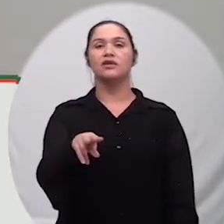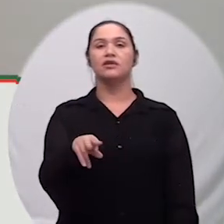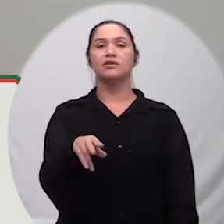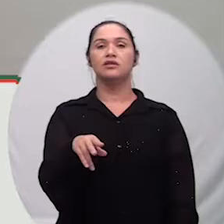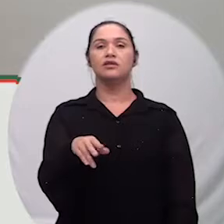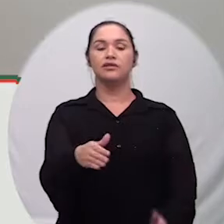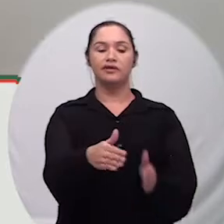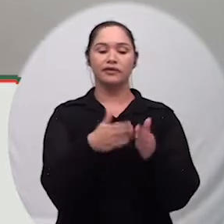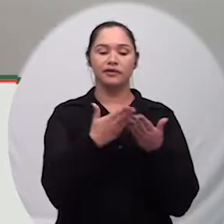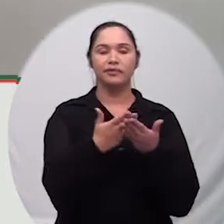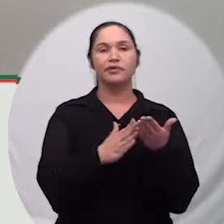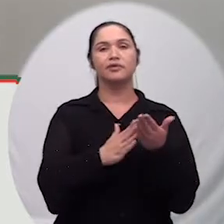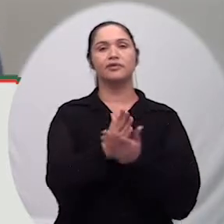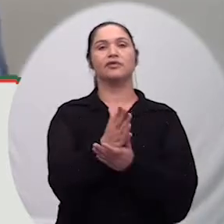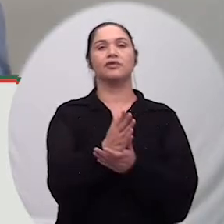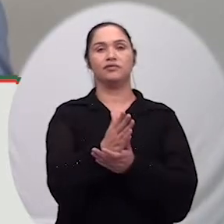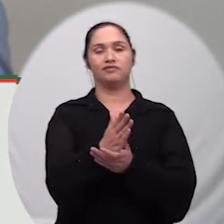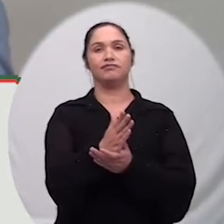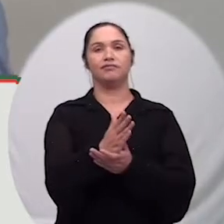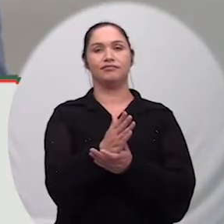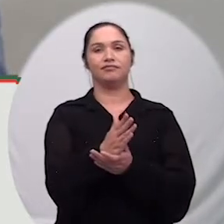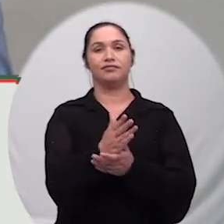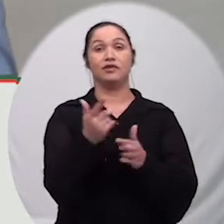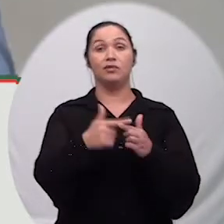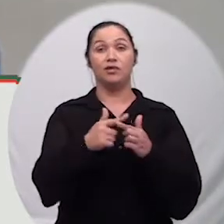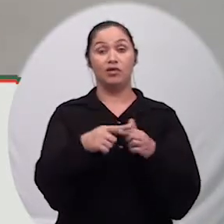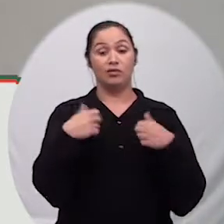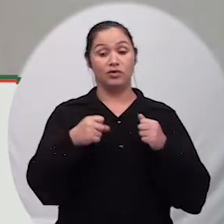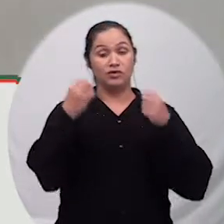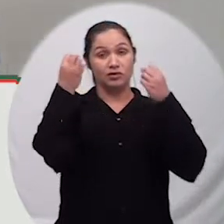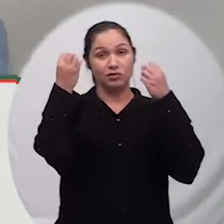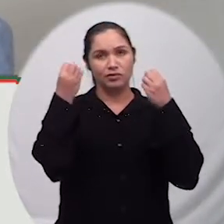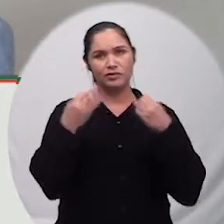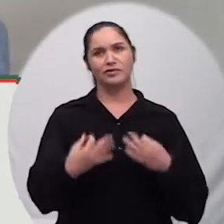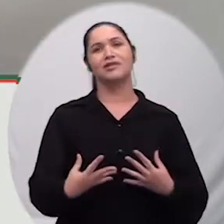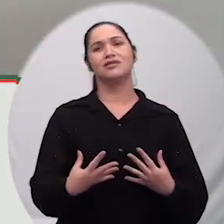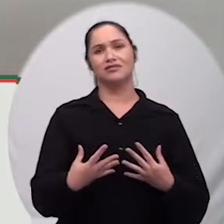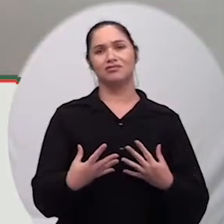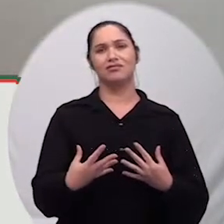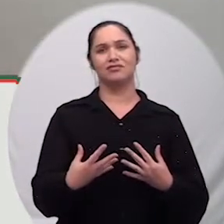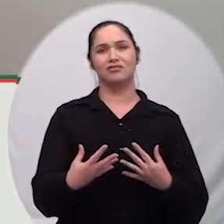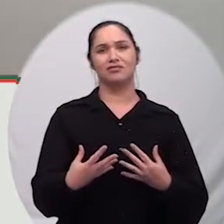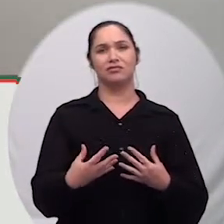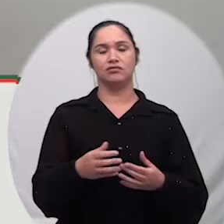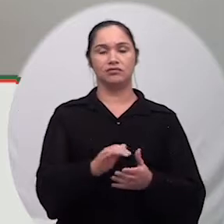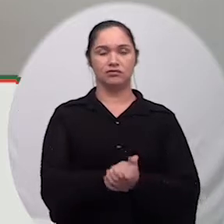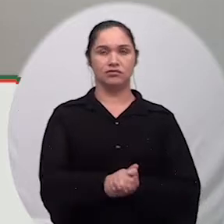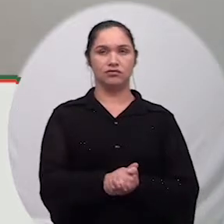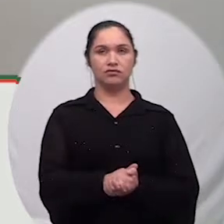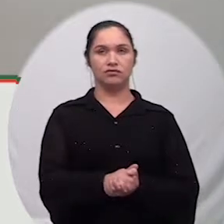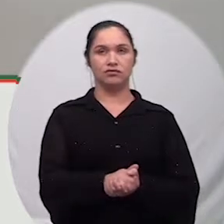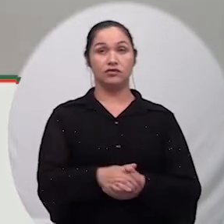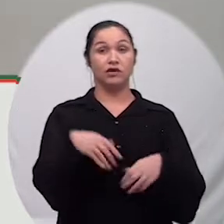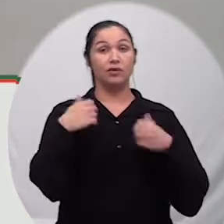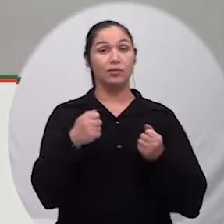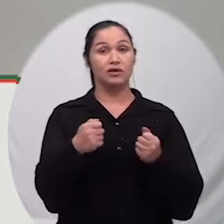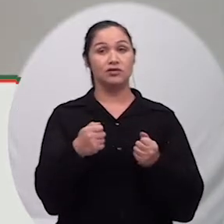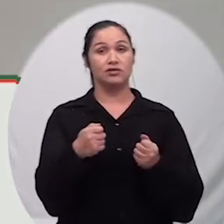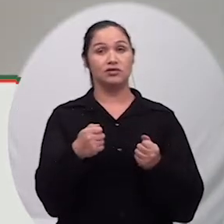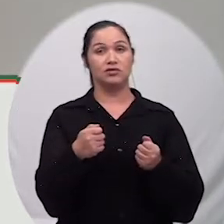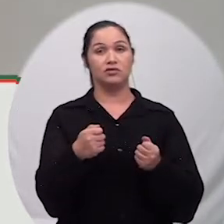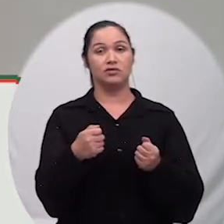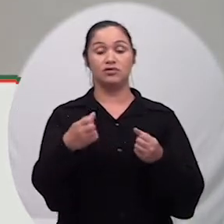que, pelo menos, se tenha uma justificativa para deixar os equipamentos desse jeito. Pelo menos uma